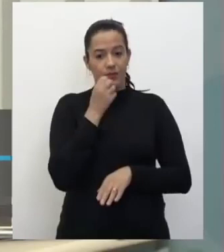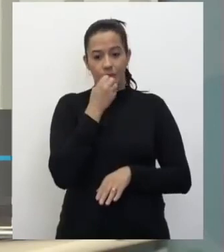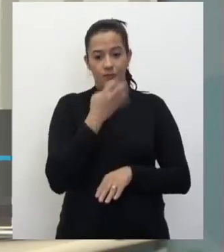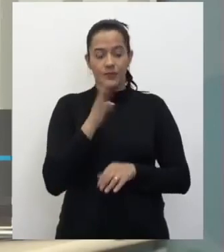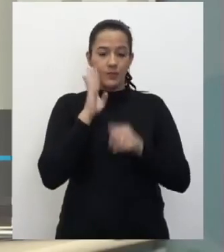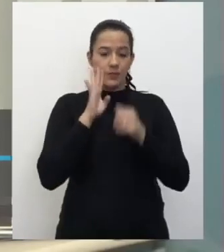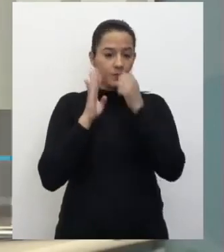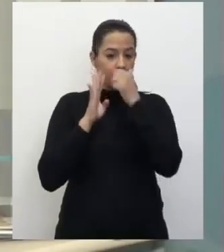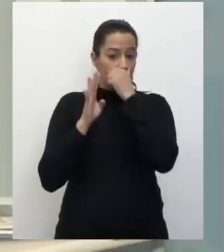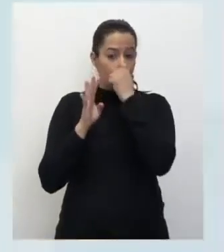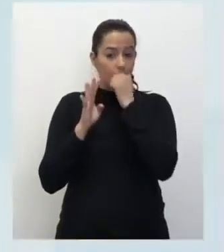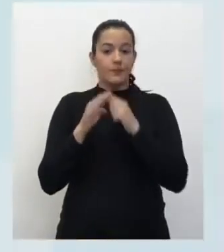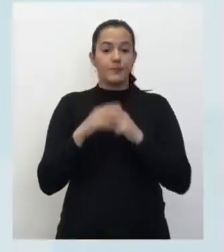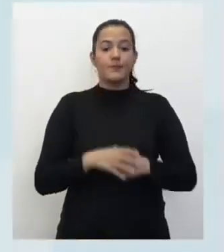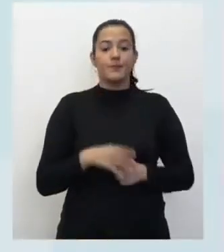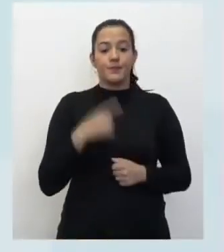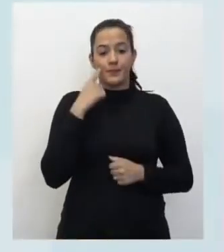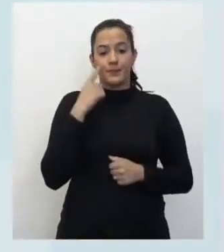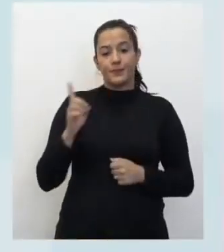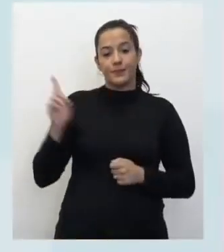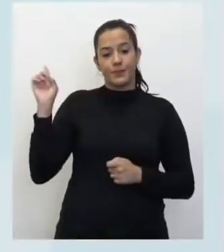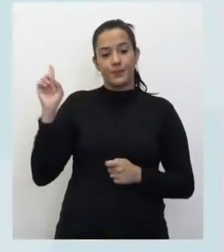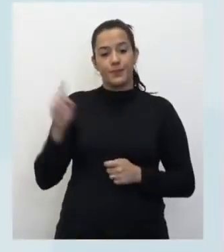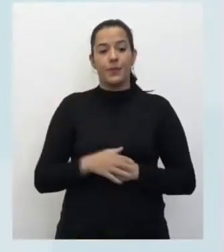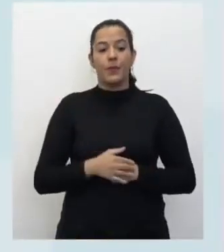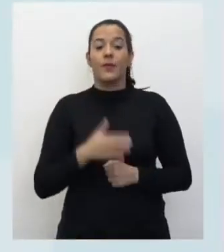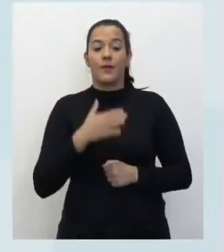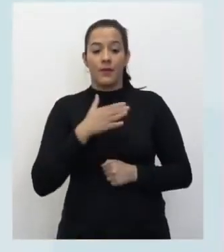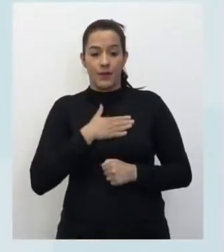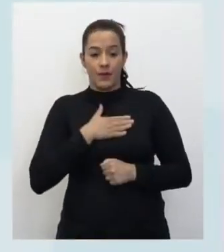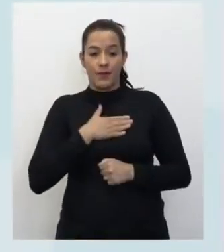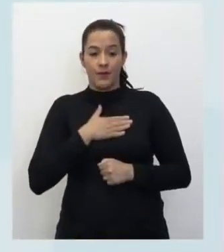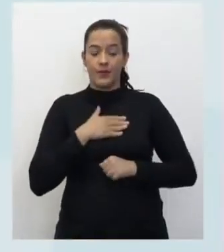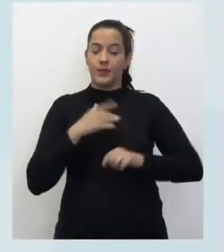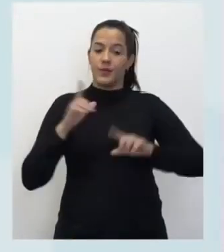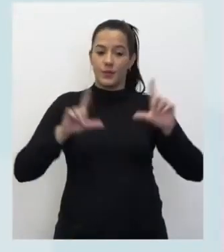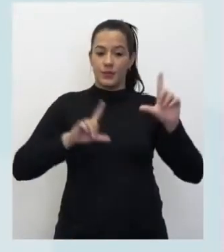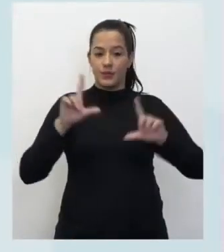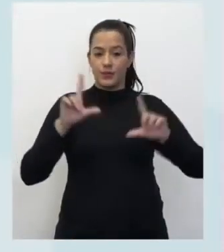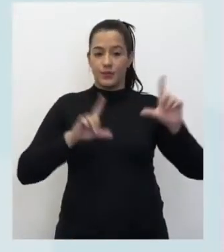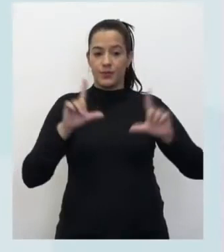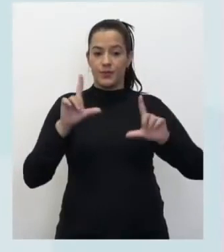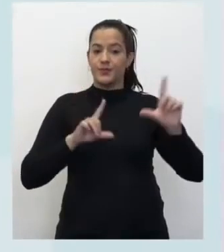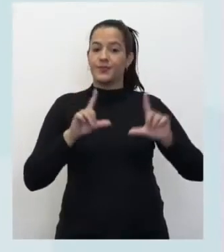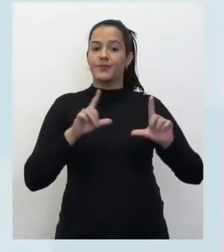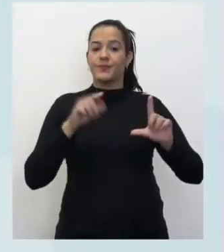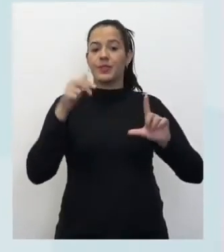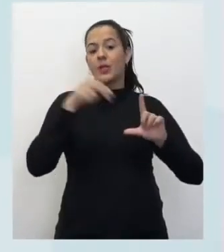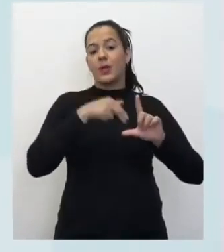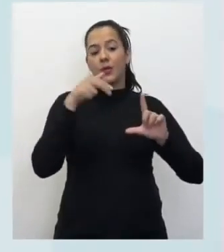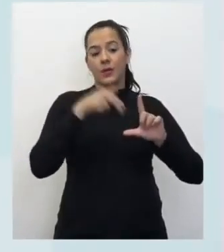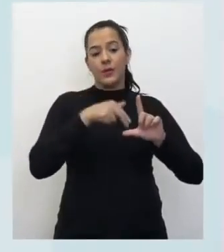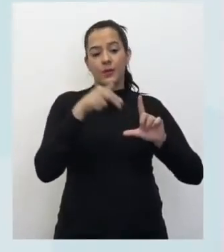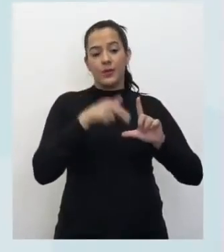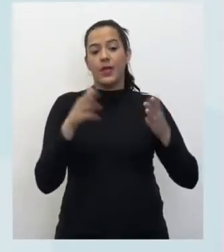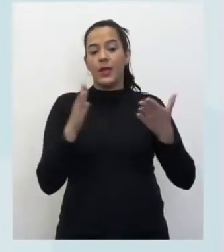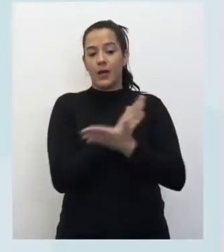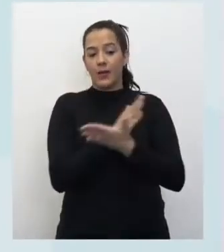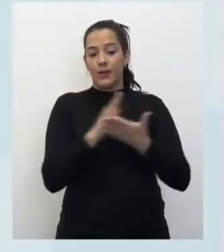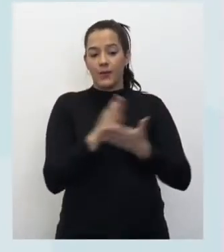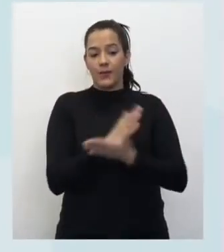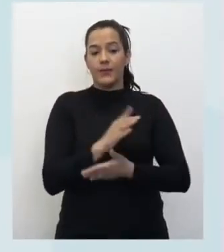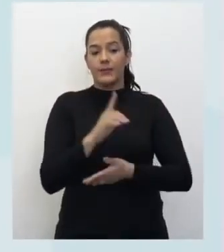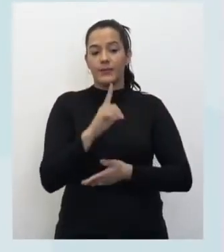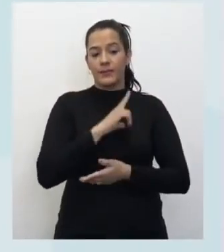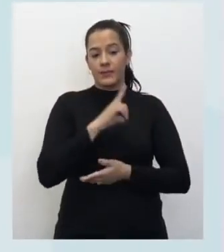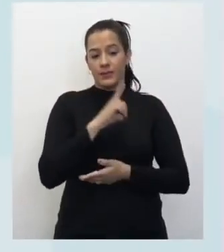legal. Gente, ou alguém aí, você também gosta de telenovelas? Você sabia que algumas telenovelas